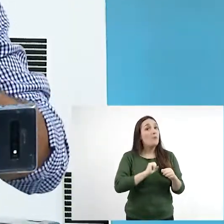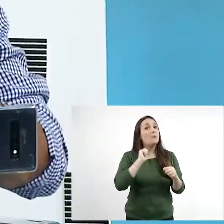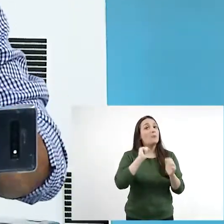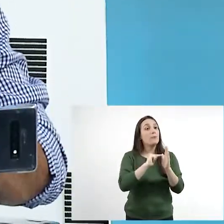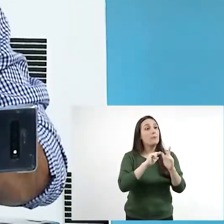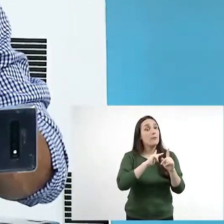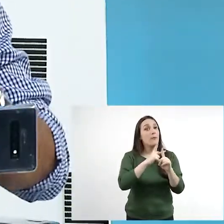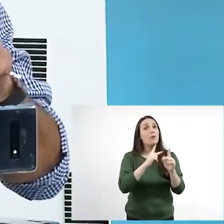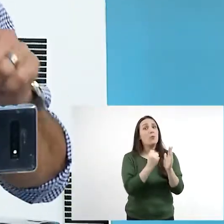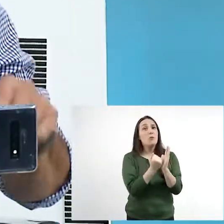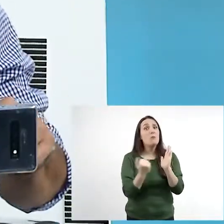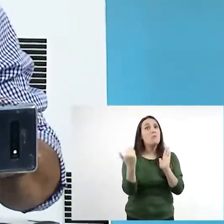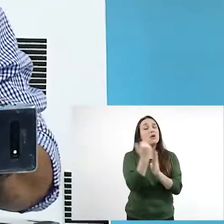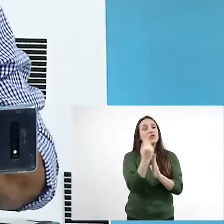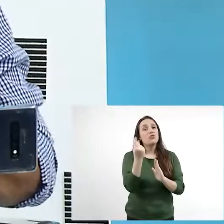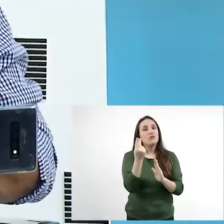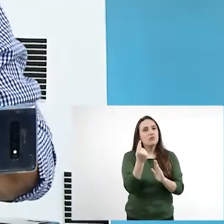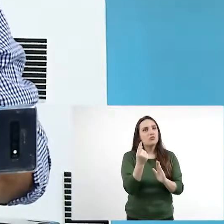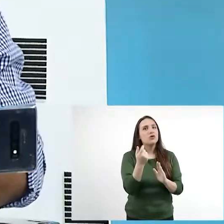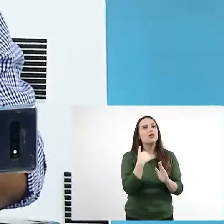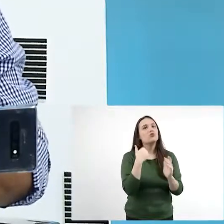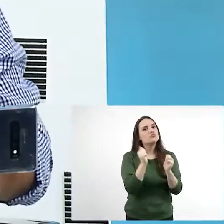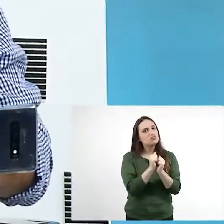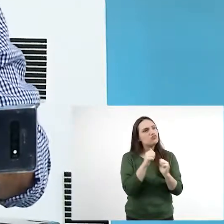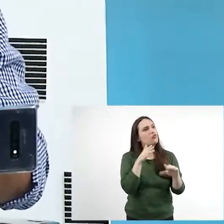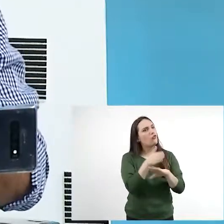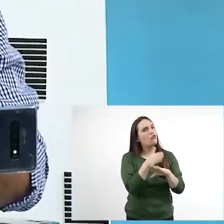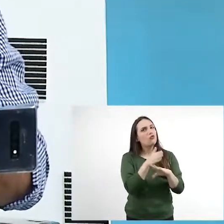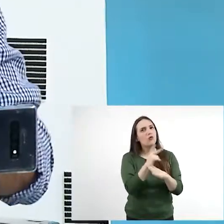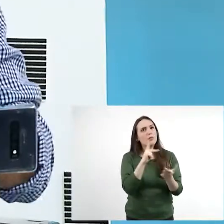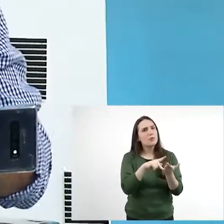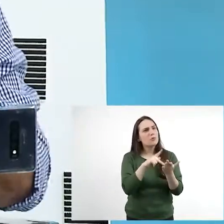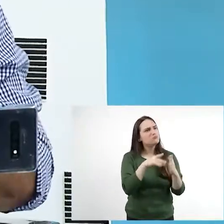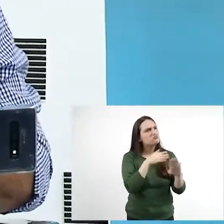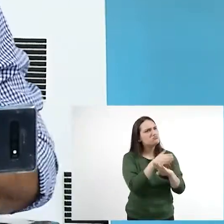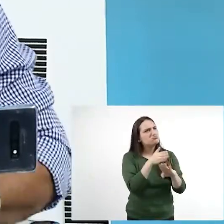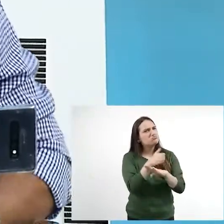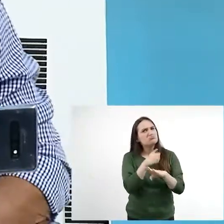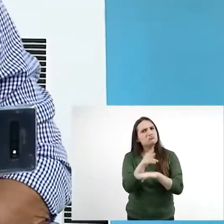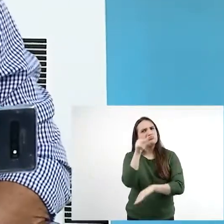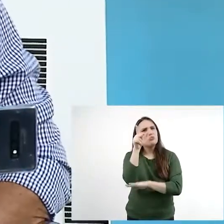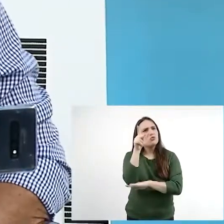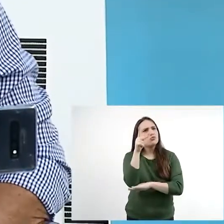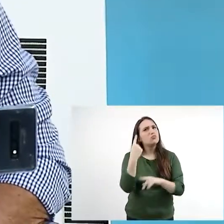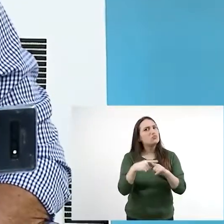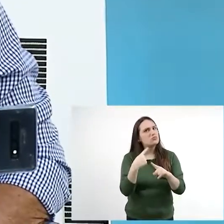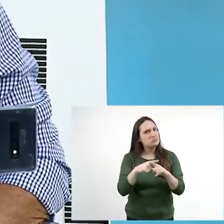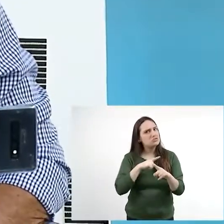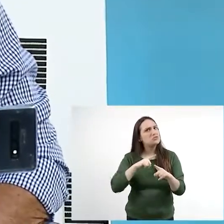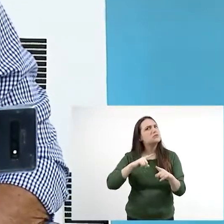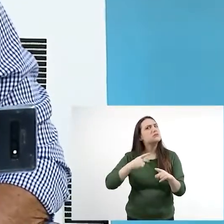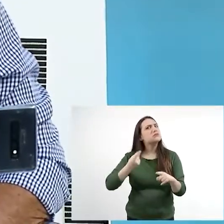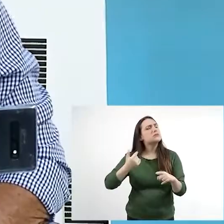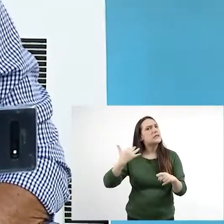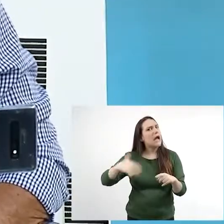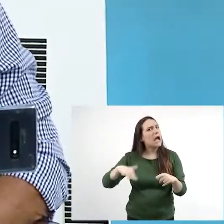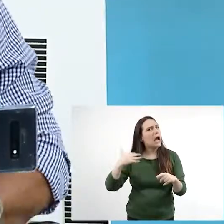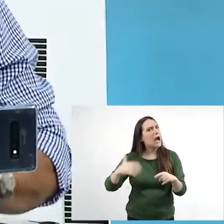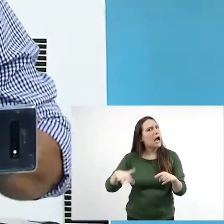ANP, Inmetro, Procon. Conseguimos fazer um trabalho forte no combate aos preços abusivos de